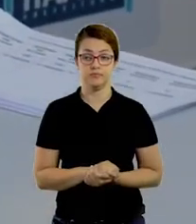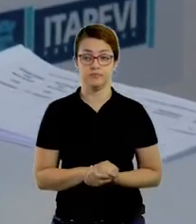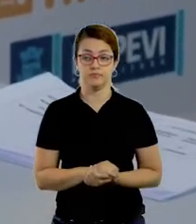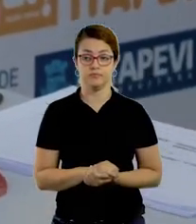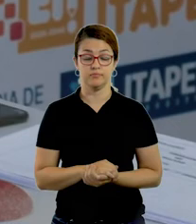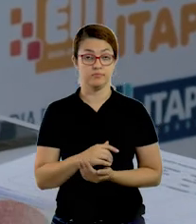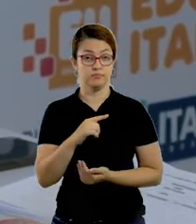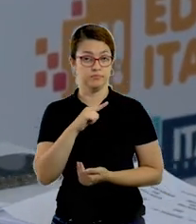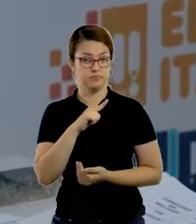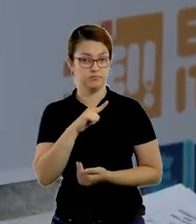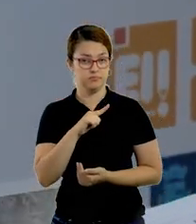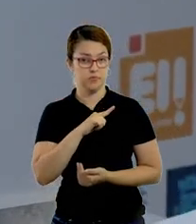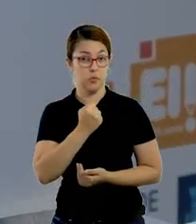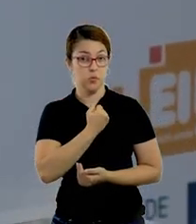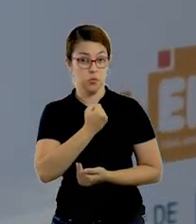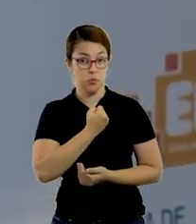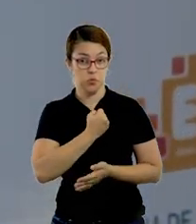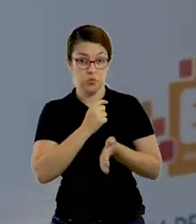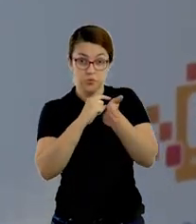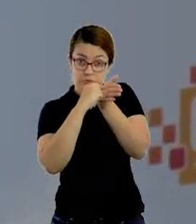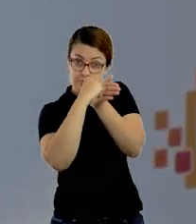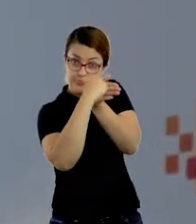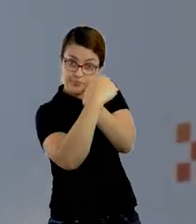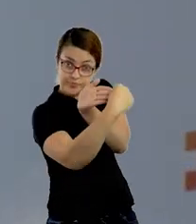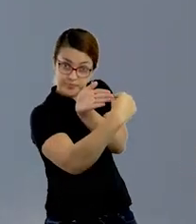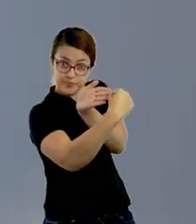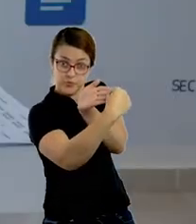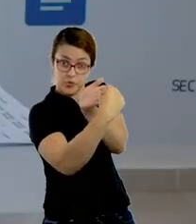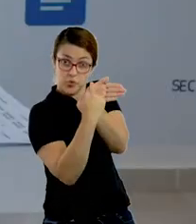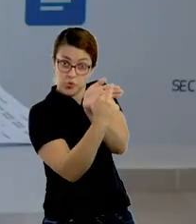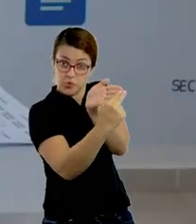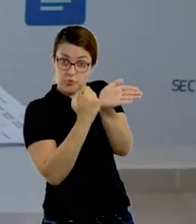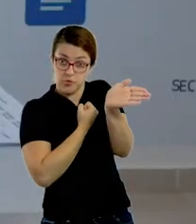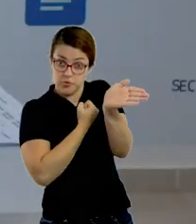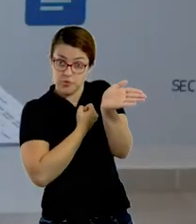Vocês vão ter um número escrito por extenso,